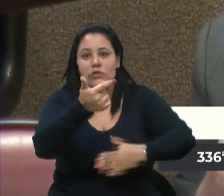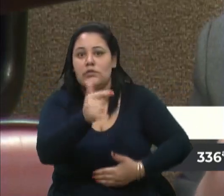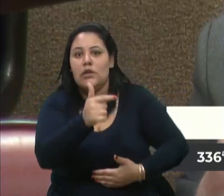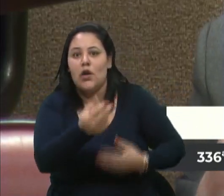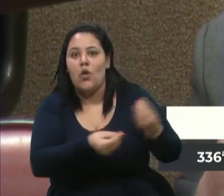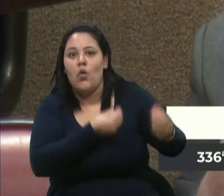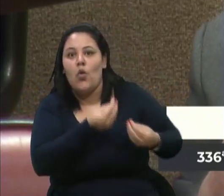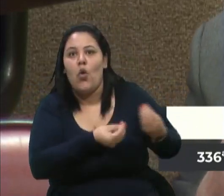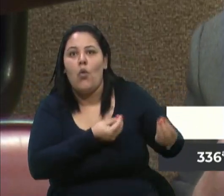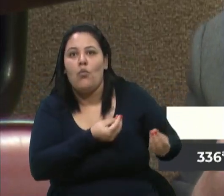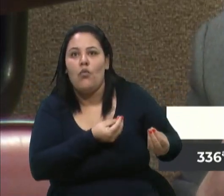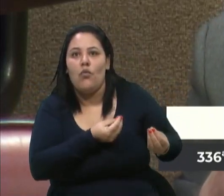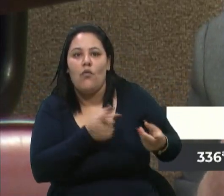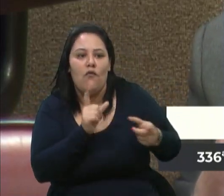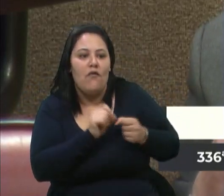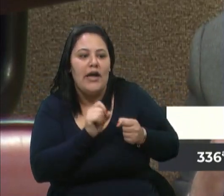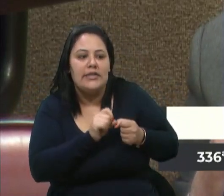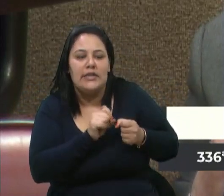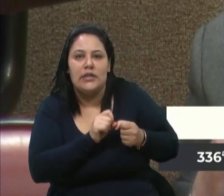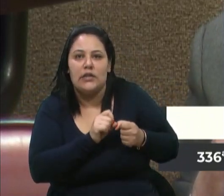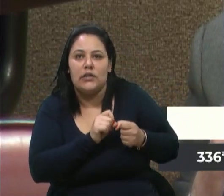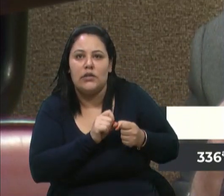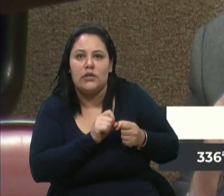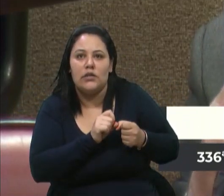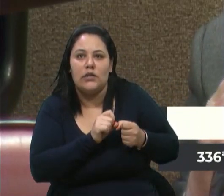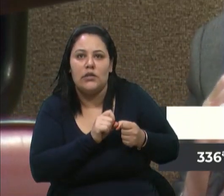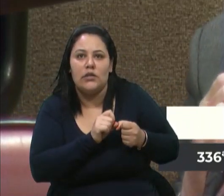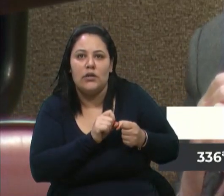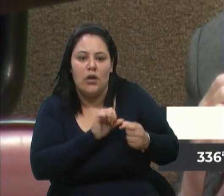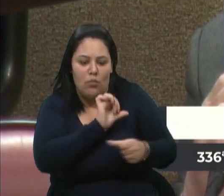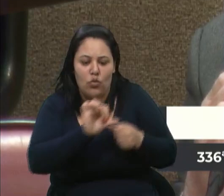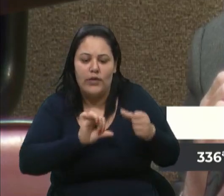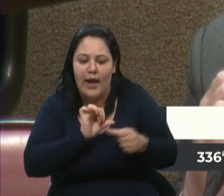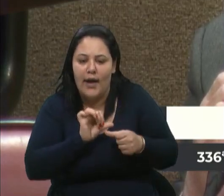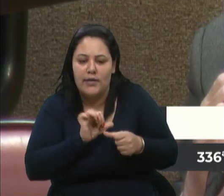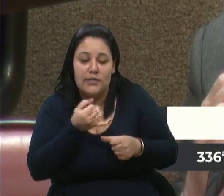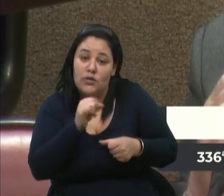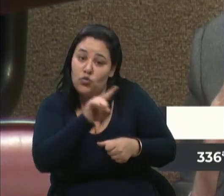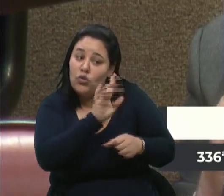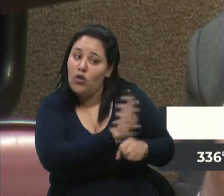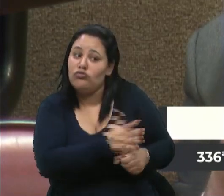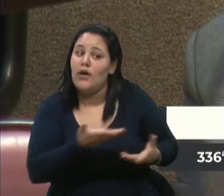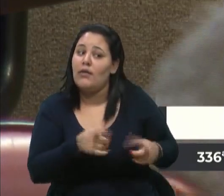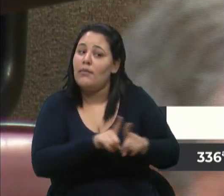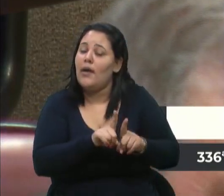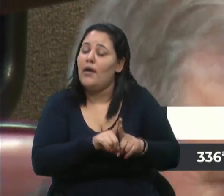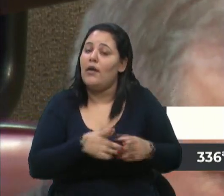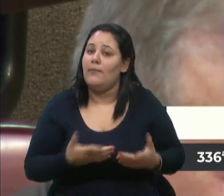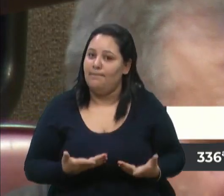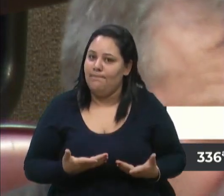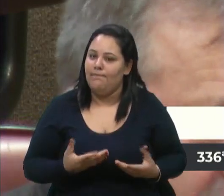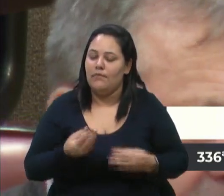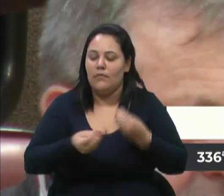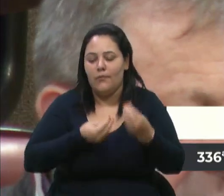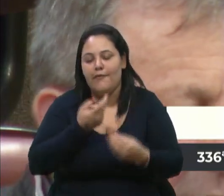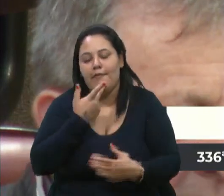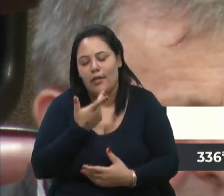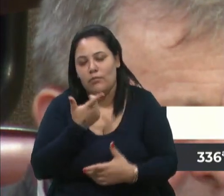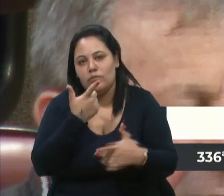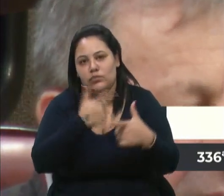gente poder fazer com que essa situação seja mudada. E dizendo, é um problema, infelizmente, de